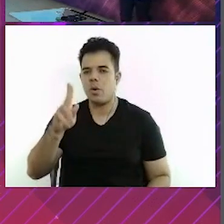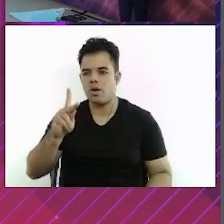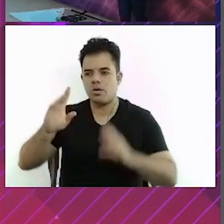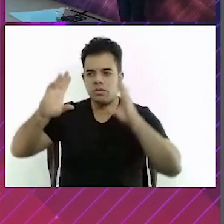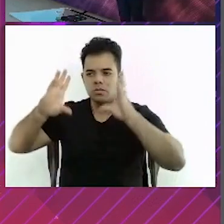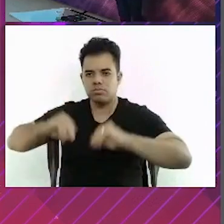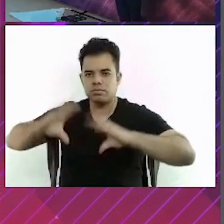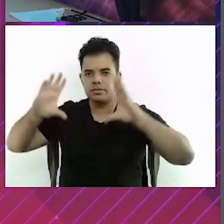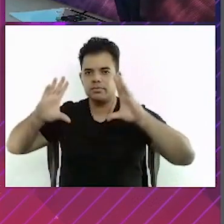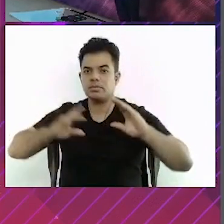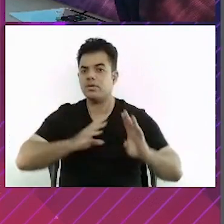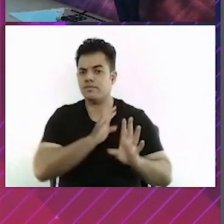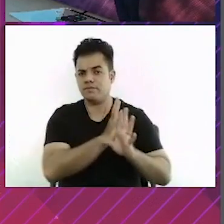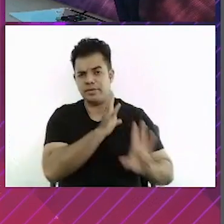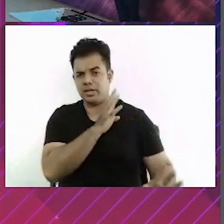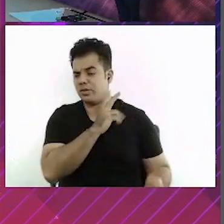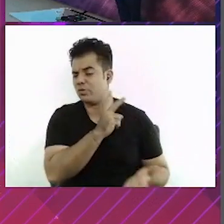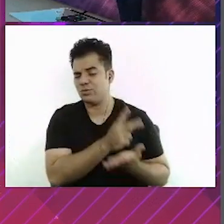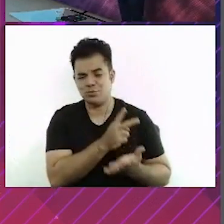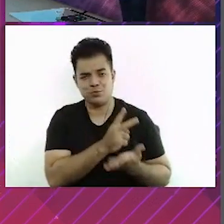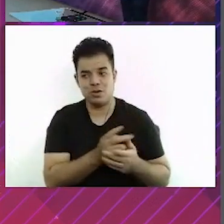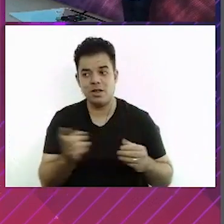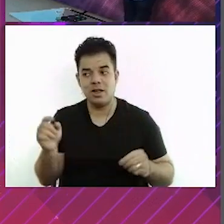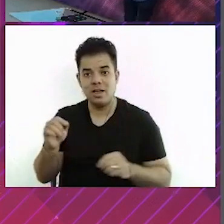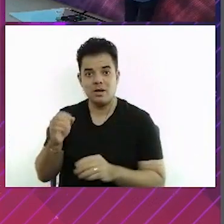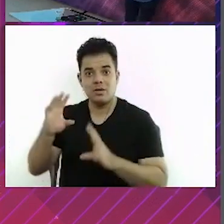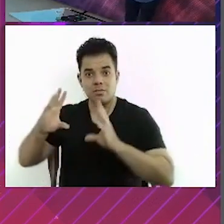desligue. No momento que o broker voltar,